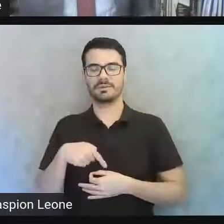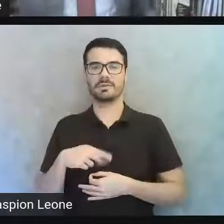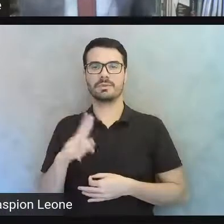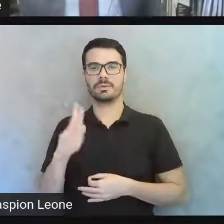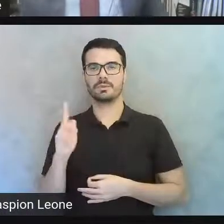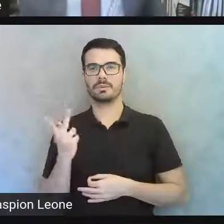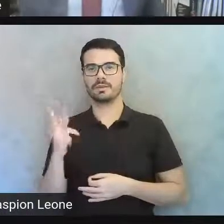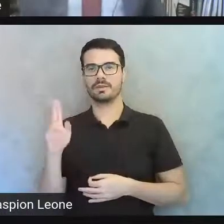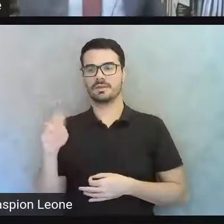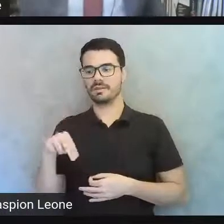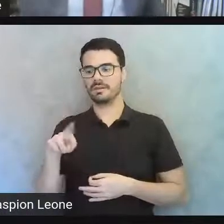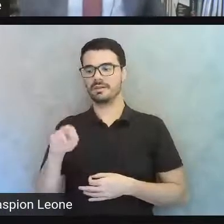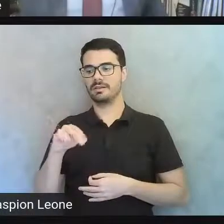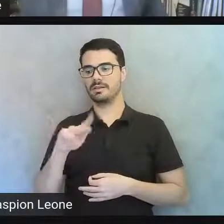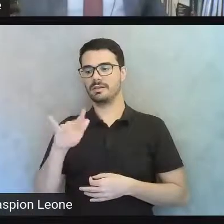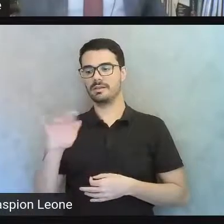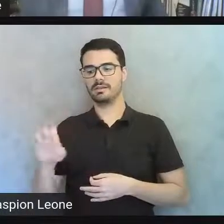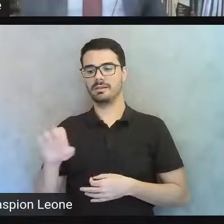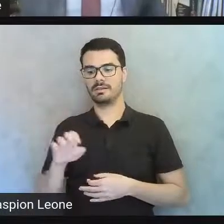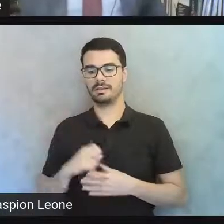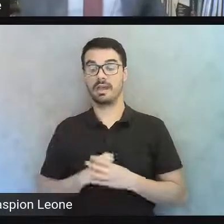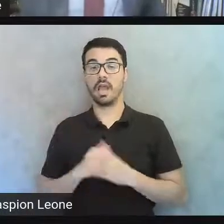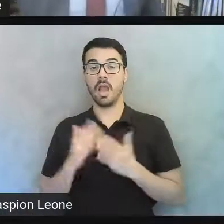Henrique Goodfried dizendo que